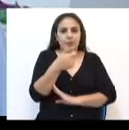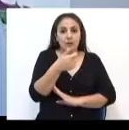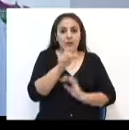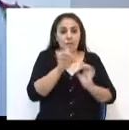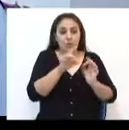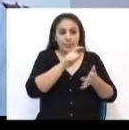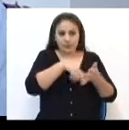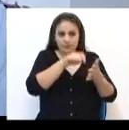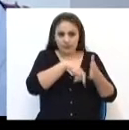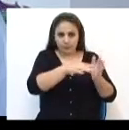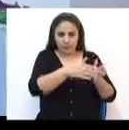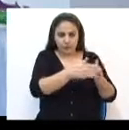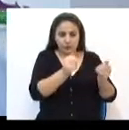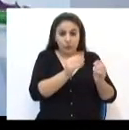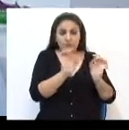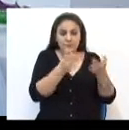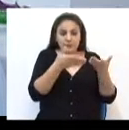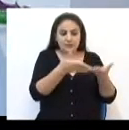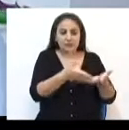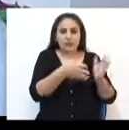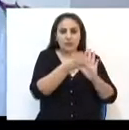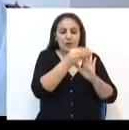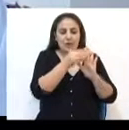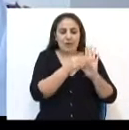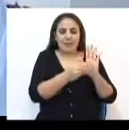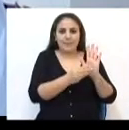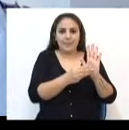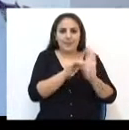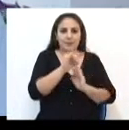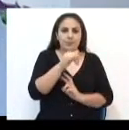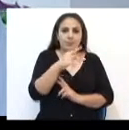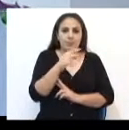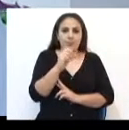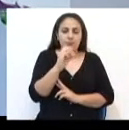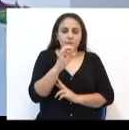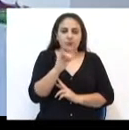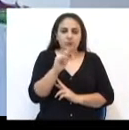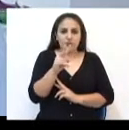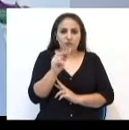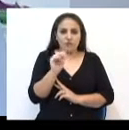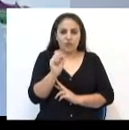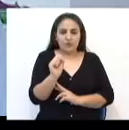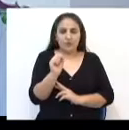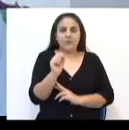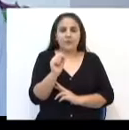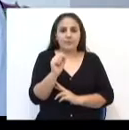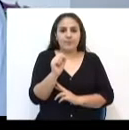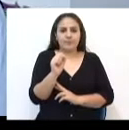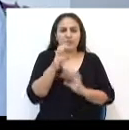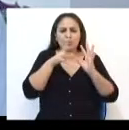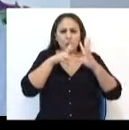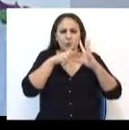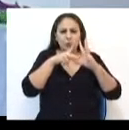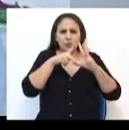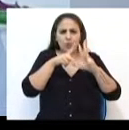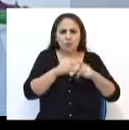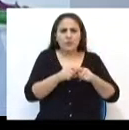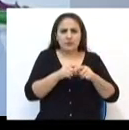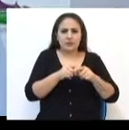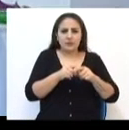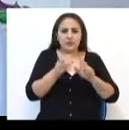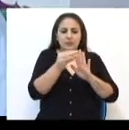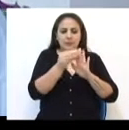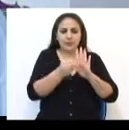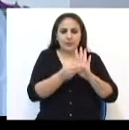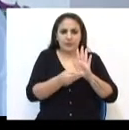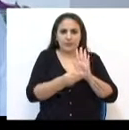rúbrica específica para as emendas impositivas, onde se define a reserva de contingência, então, do caso, que todas as emendas